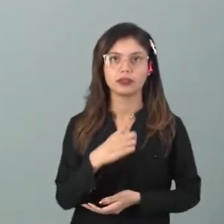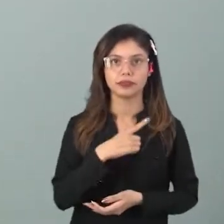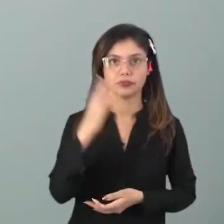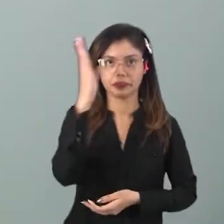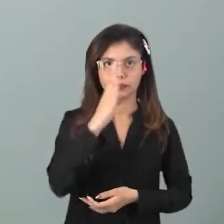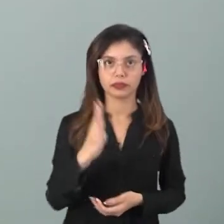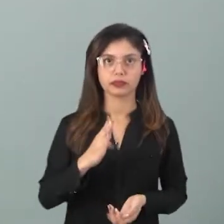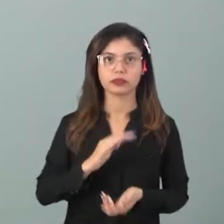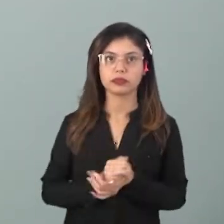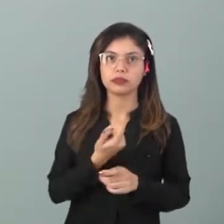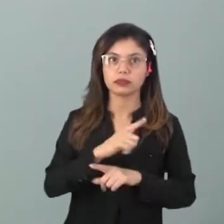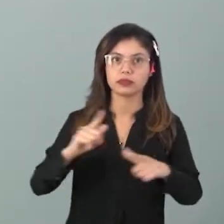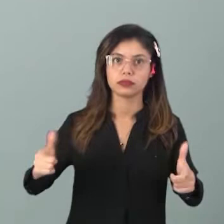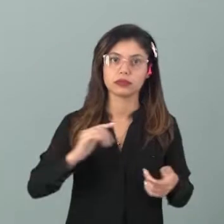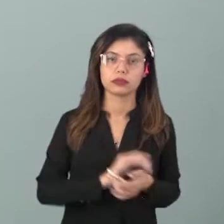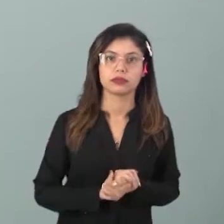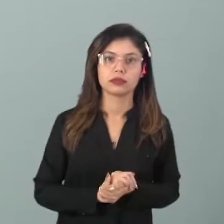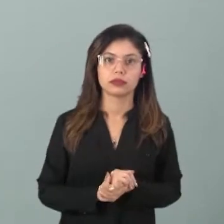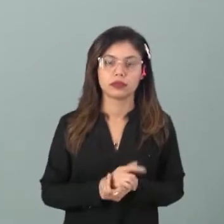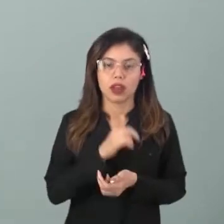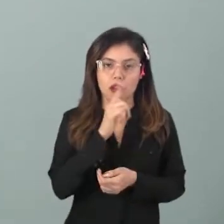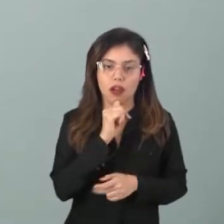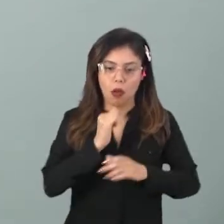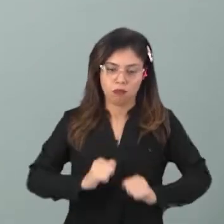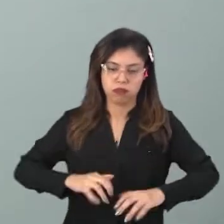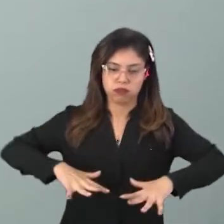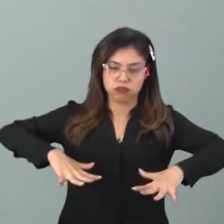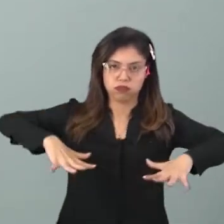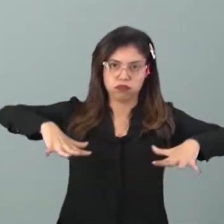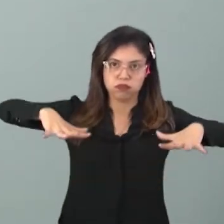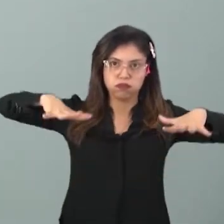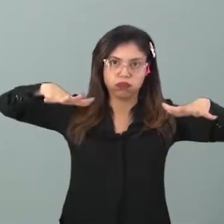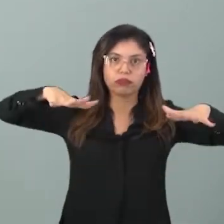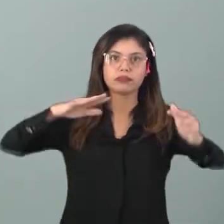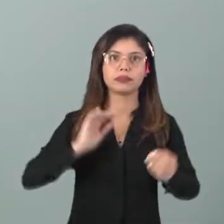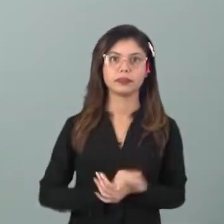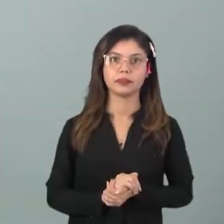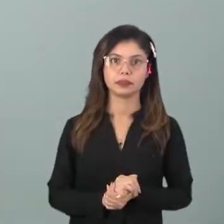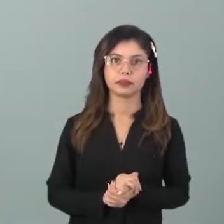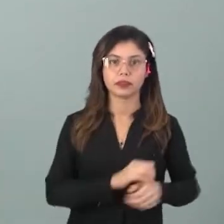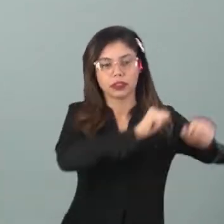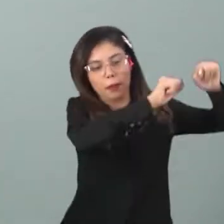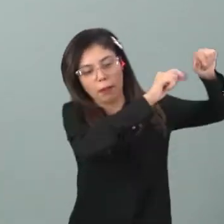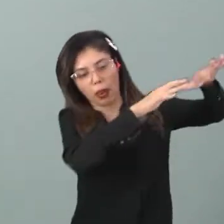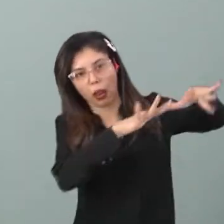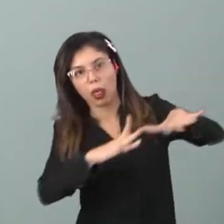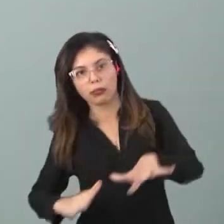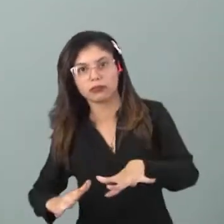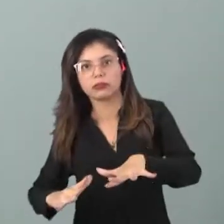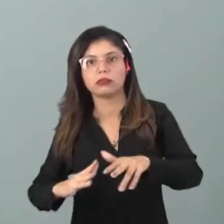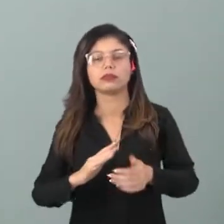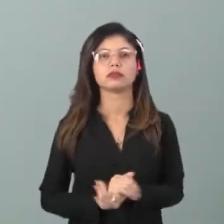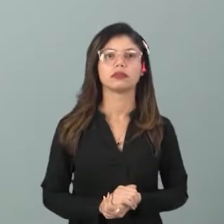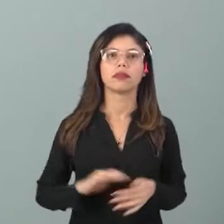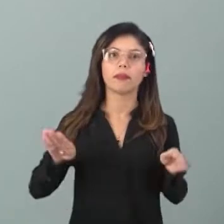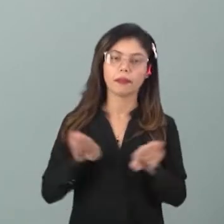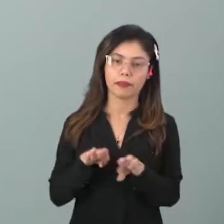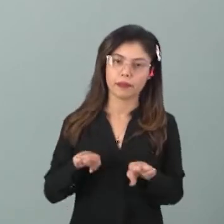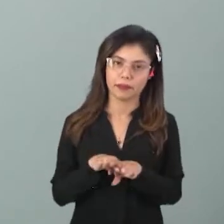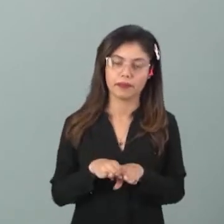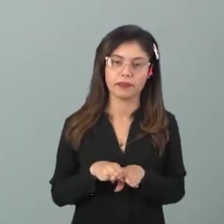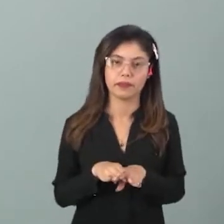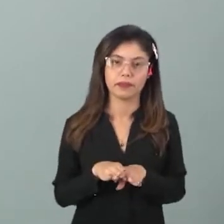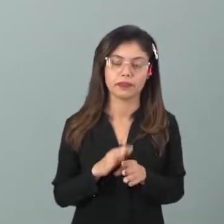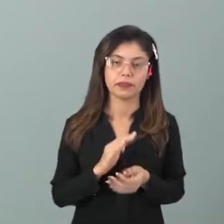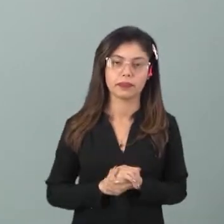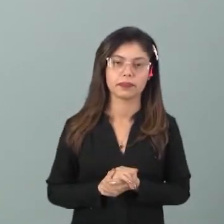no Brasil os maiores desastres são relacionados a inundações, né? E deslizamentos de terras também. Quando a gente fala da